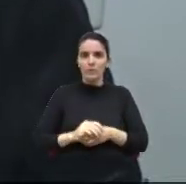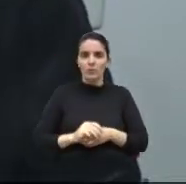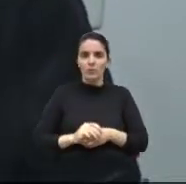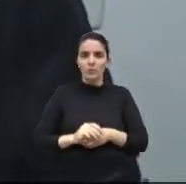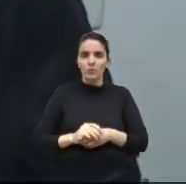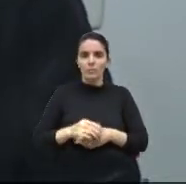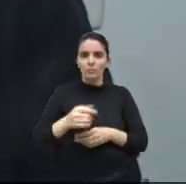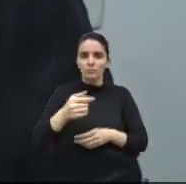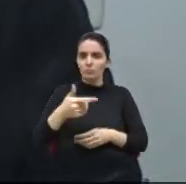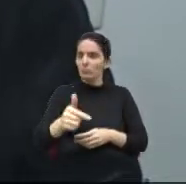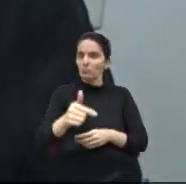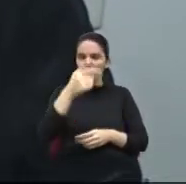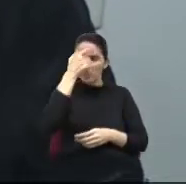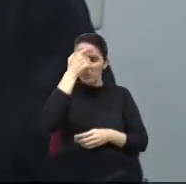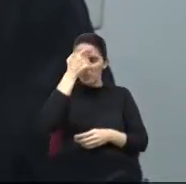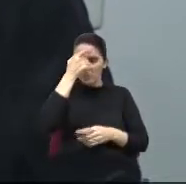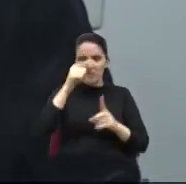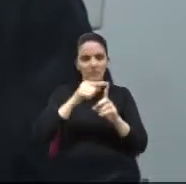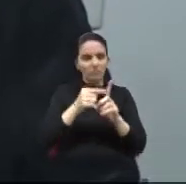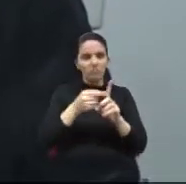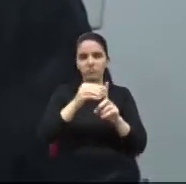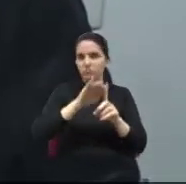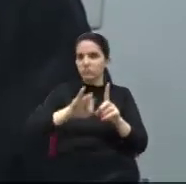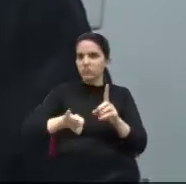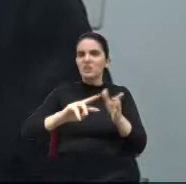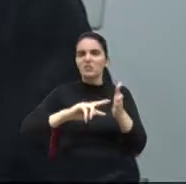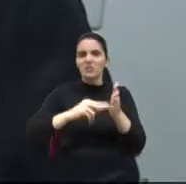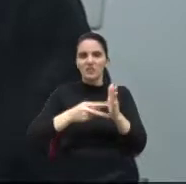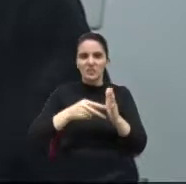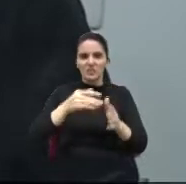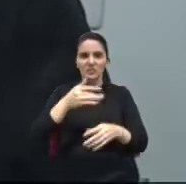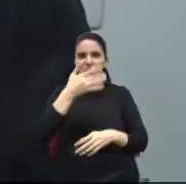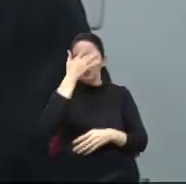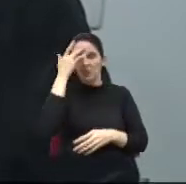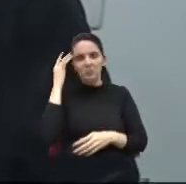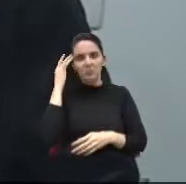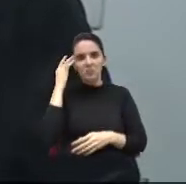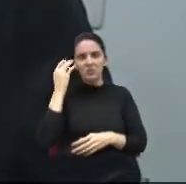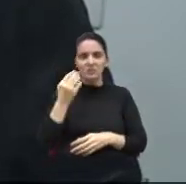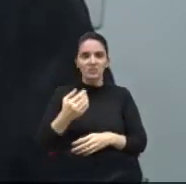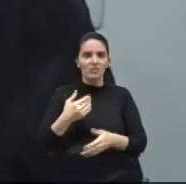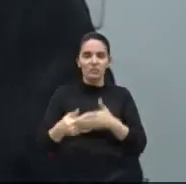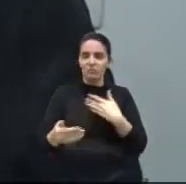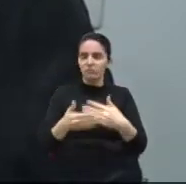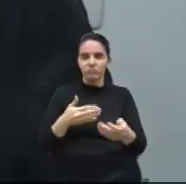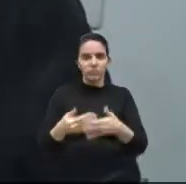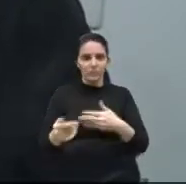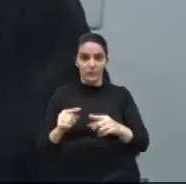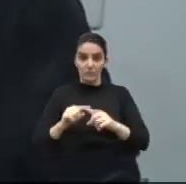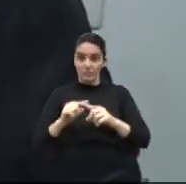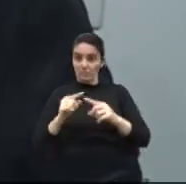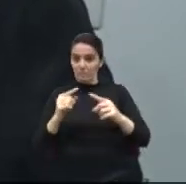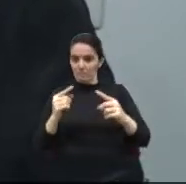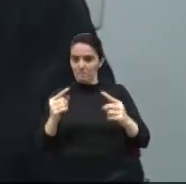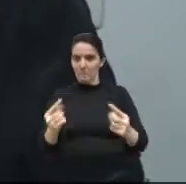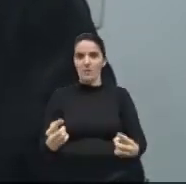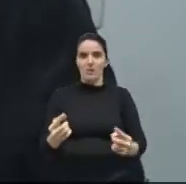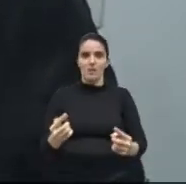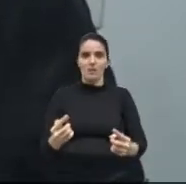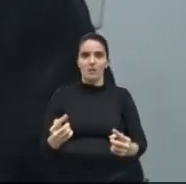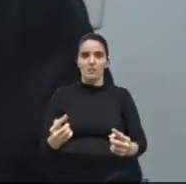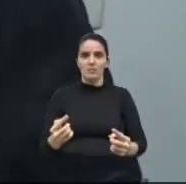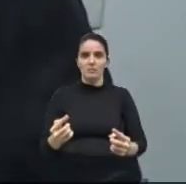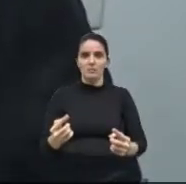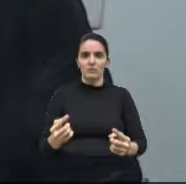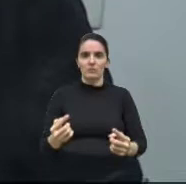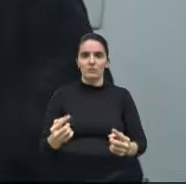vejo que é uma pessoa também que já está morta por si, está vivendo nesse mundo por viver. Mas, quando a nossa maior liderança